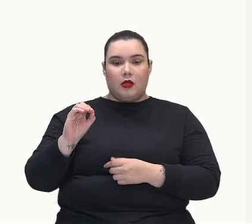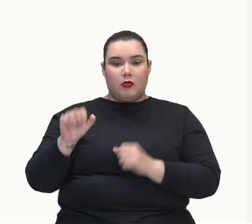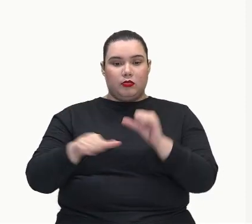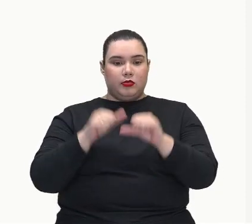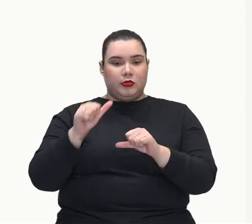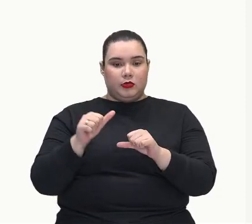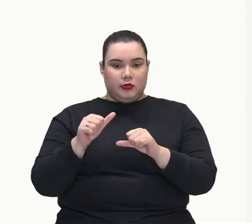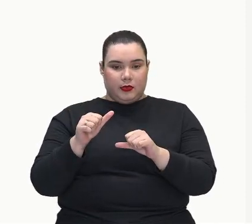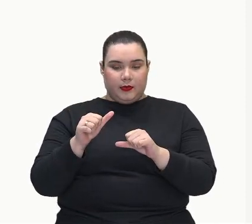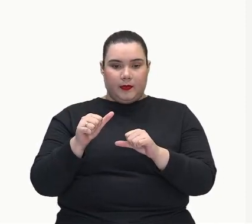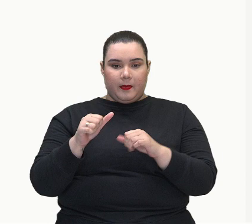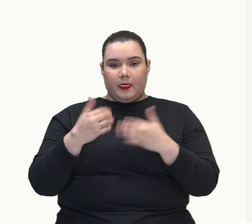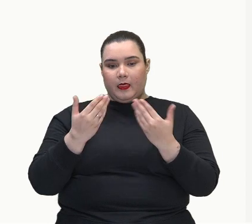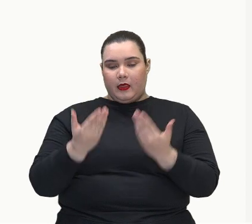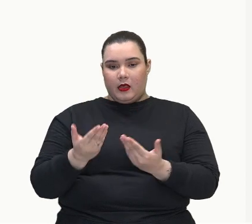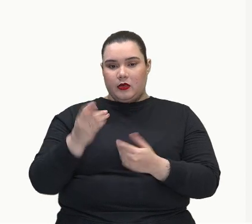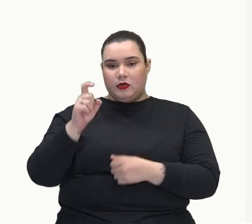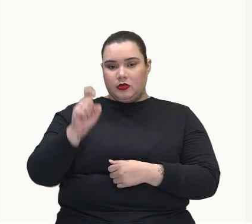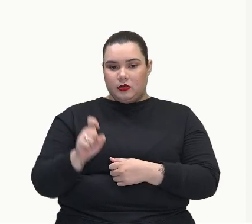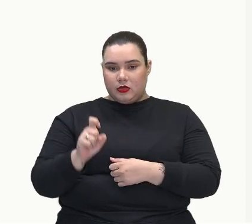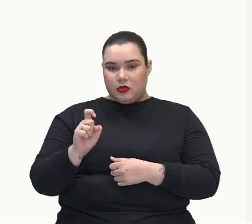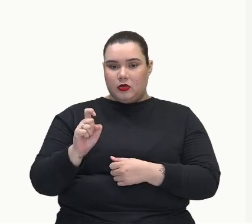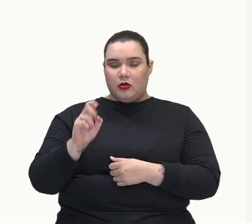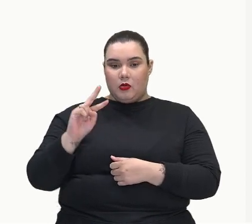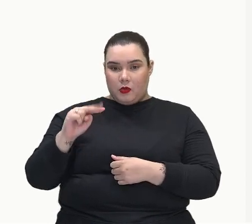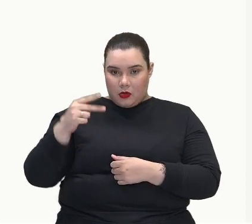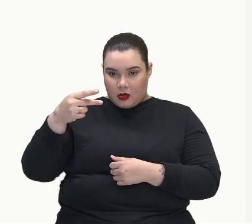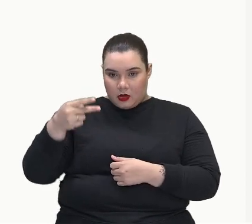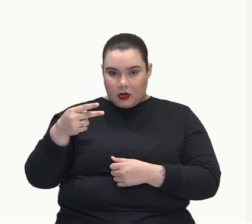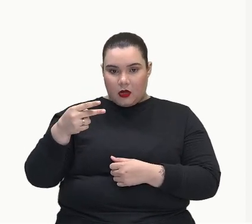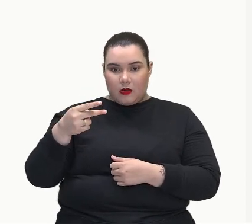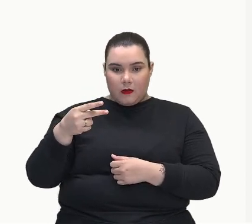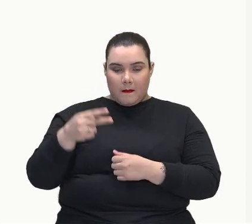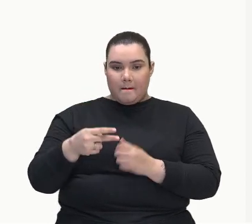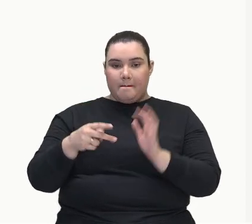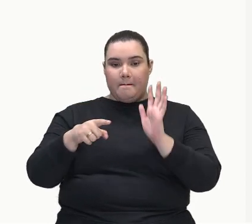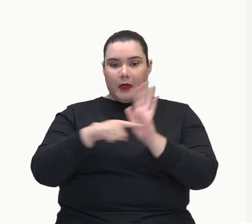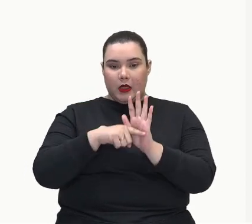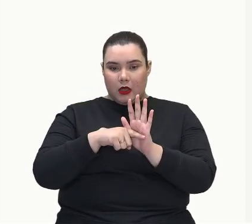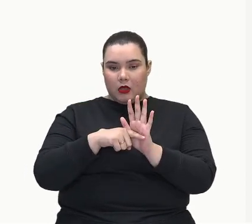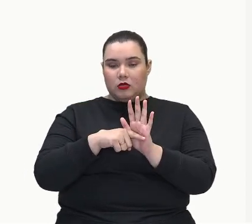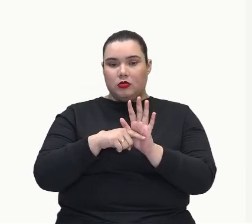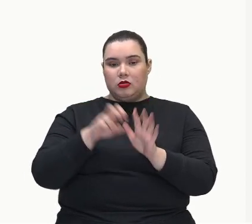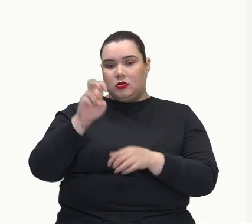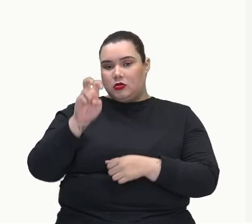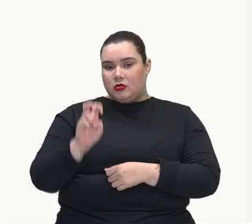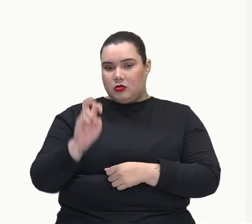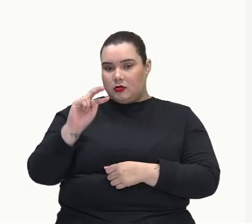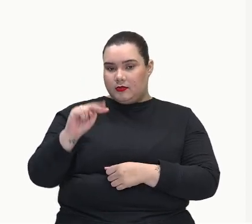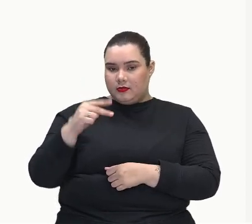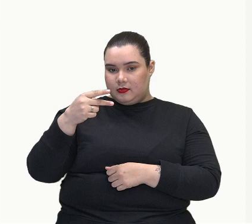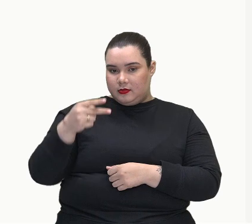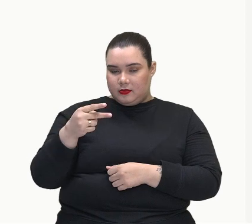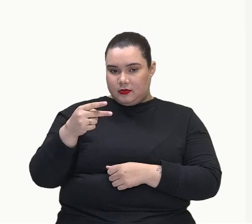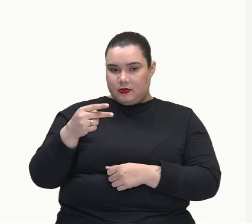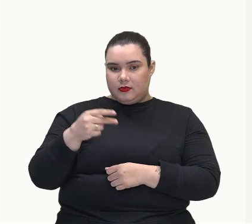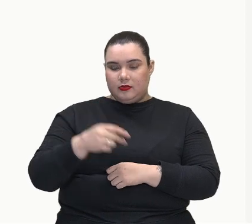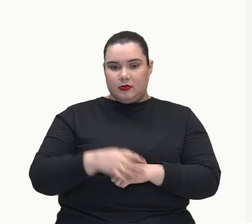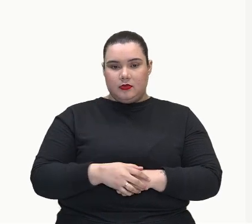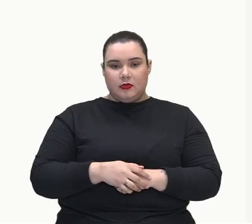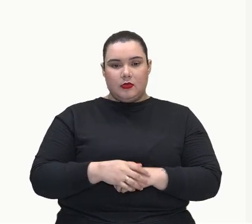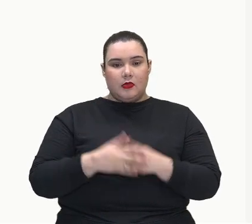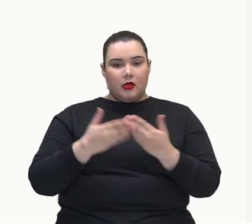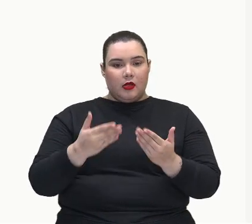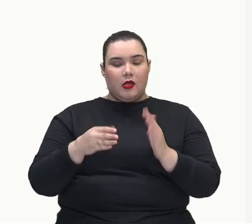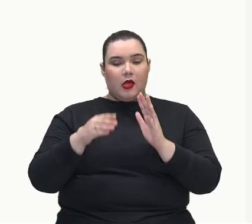trocado. Então, ia ficar esse x que já está aqui e ia vir menos x ao quadrado. Isso aqui é